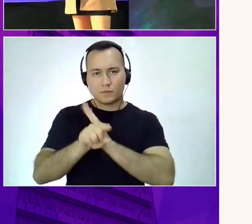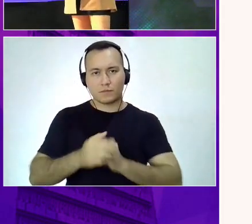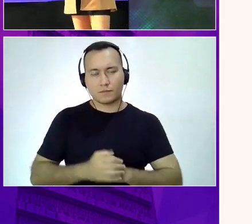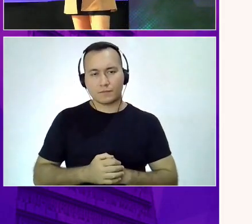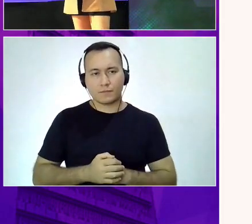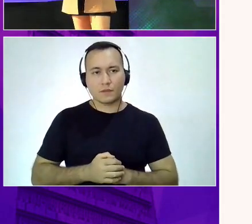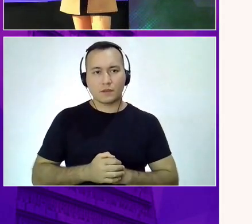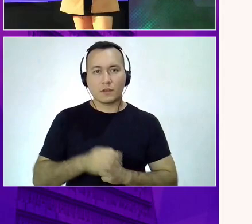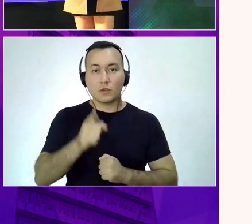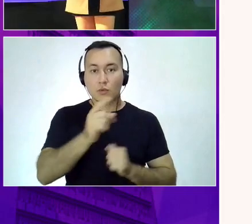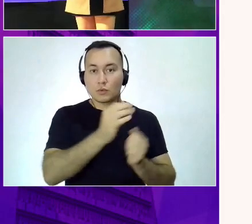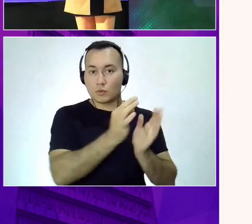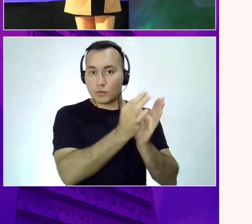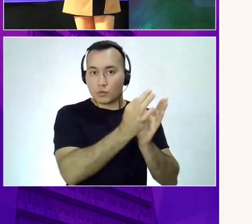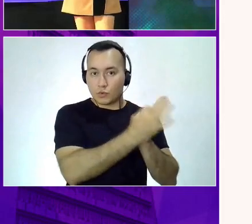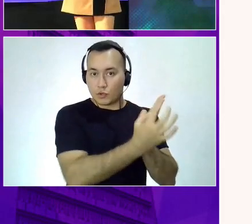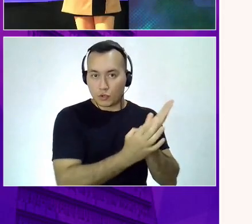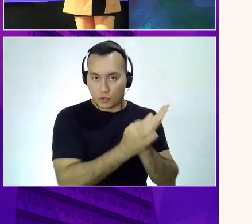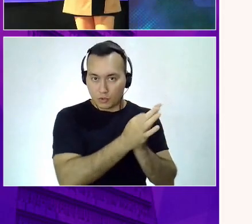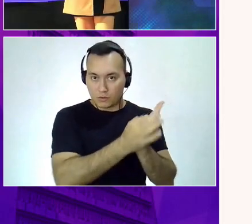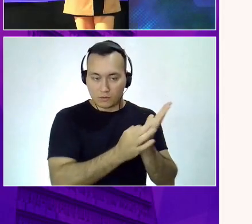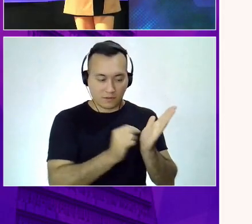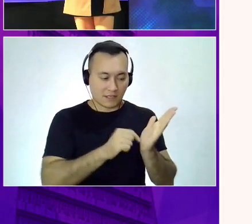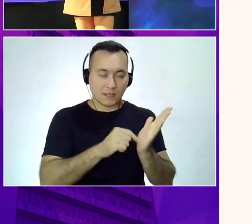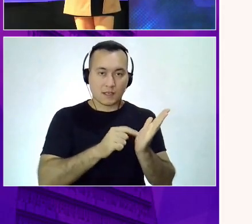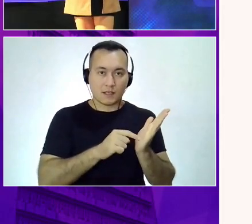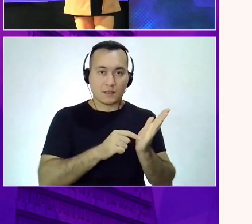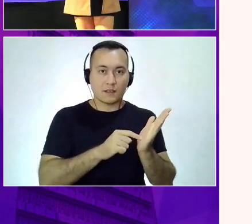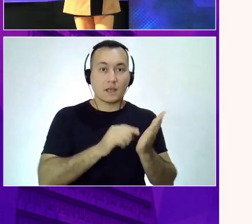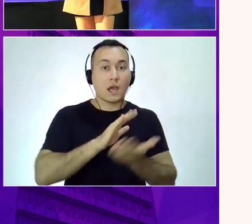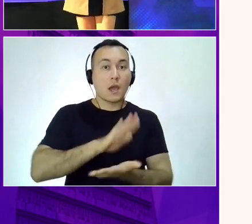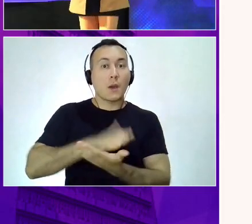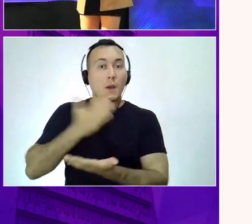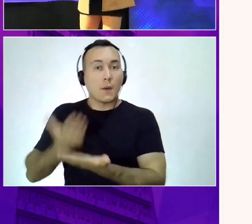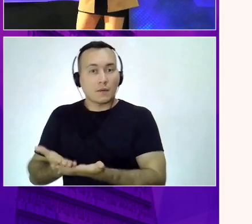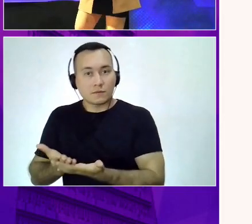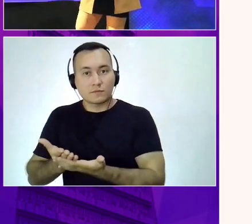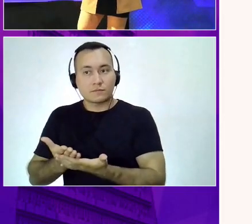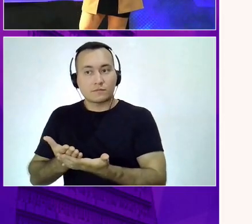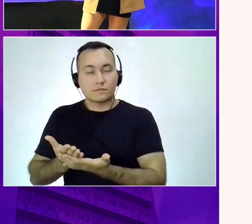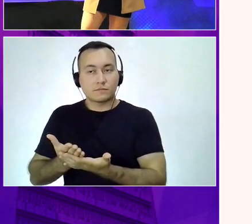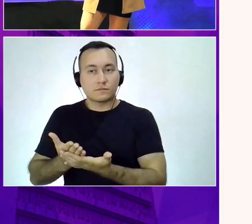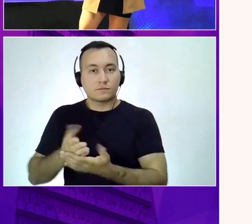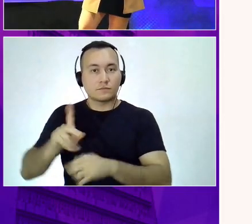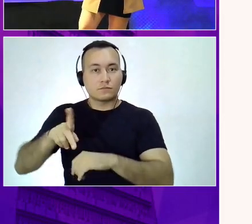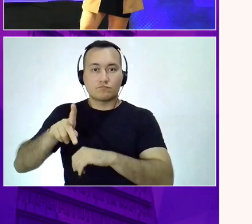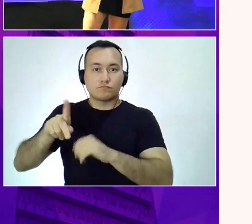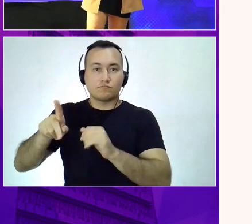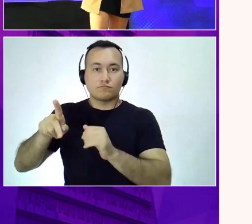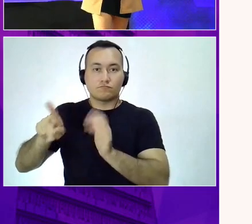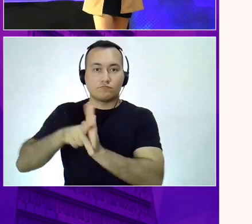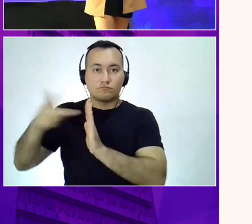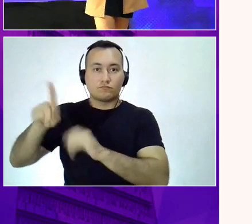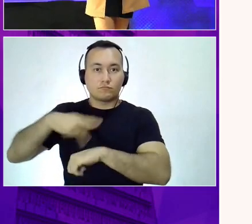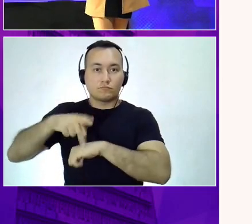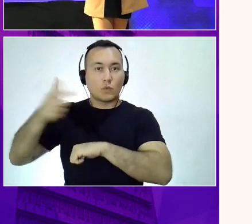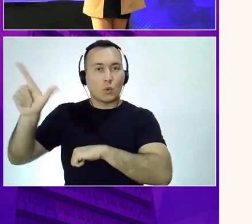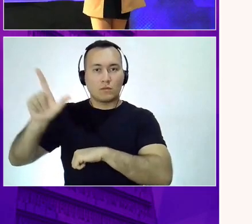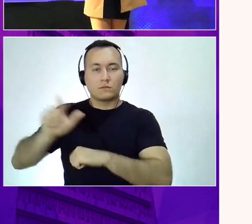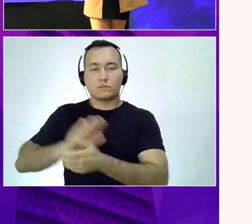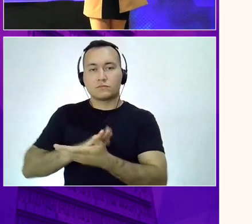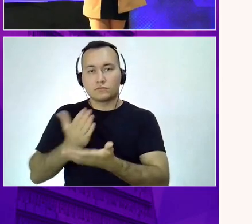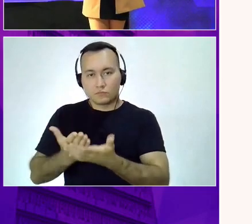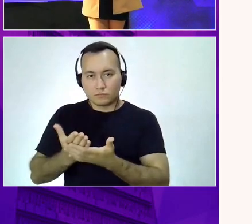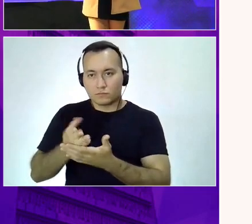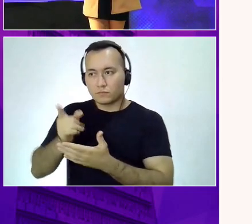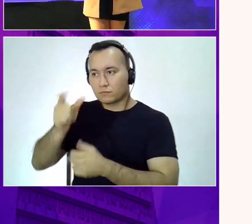de moeda. Você recebe o dinheiro da sua pessoa cliente, você vai converter ele em outra moeda, ou seja, você vai fazer o